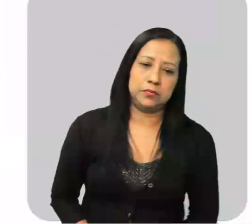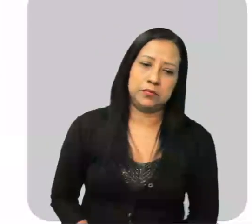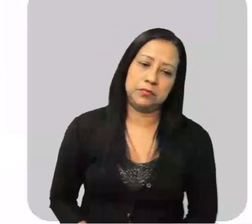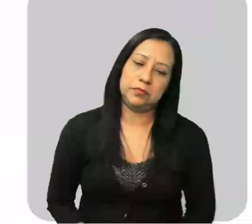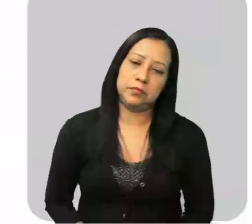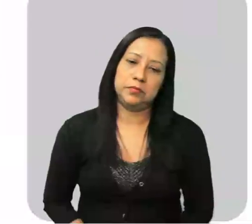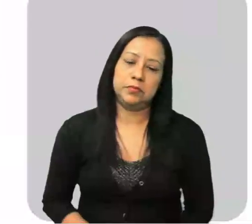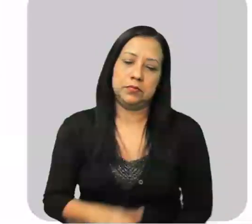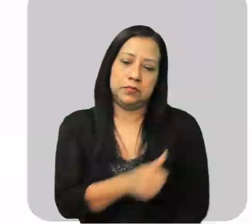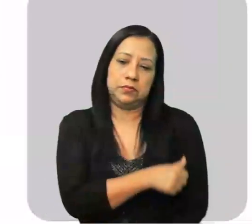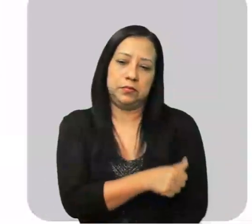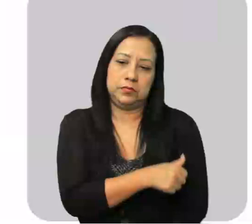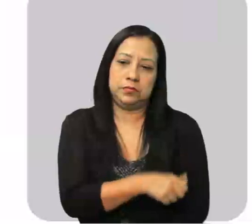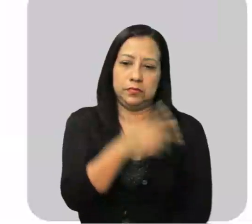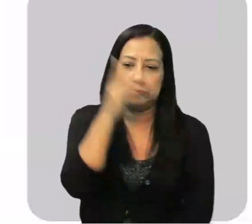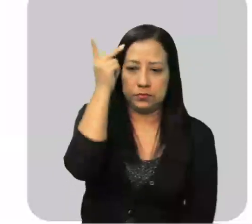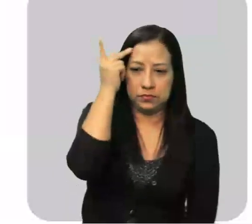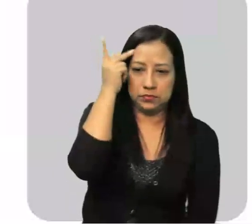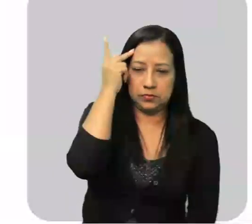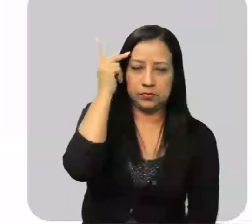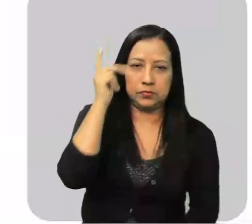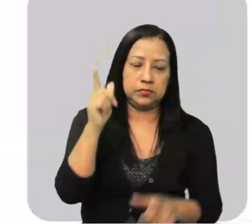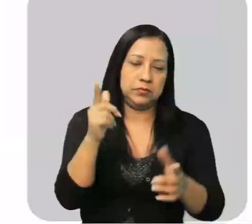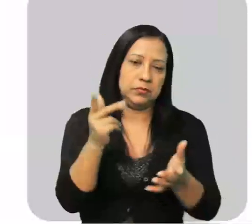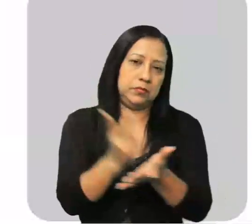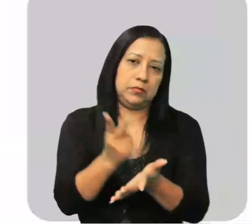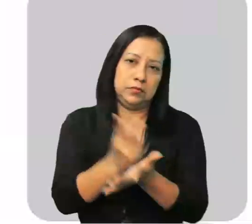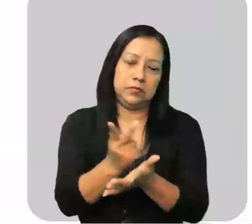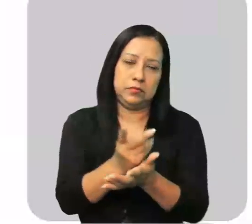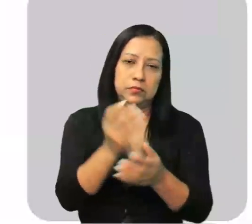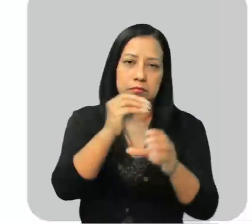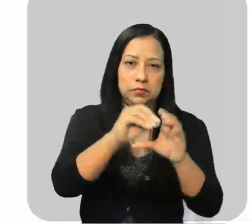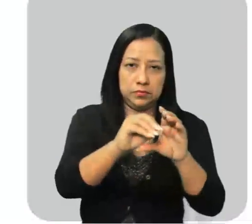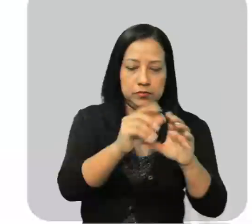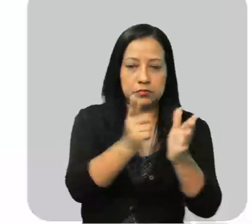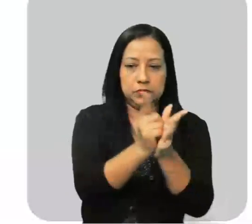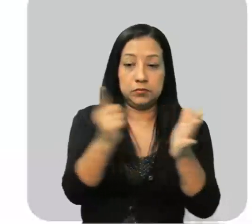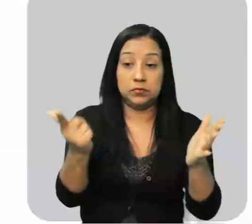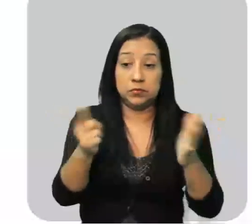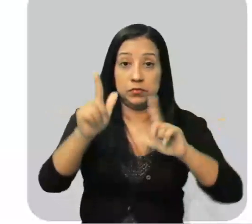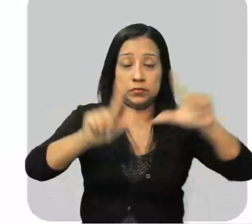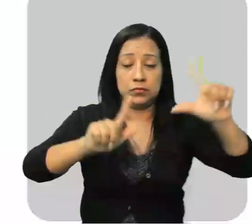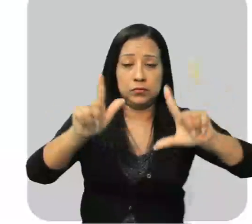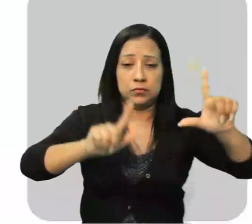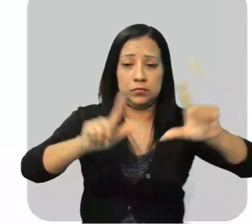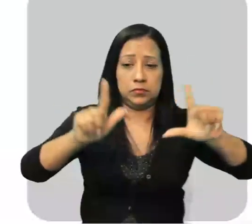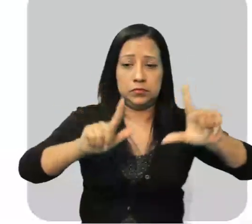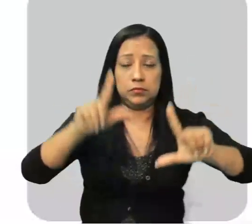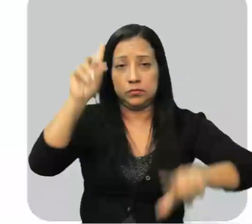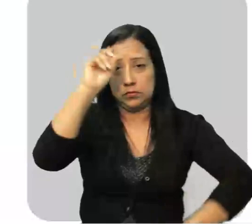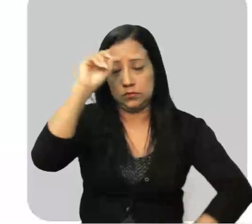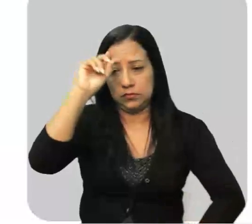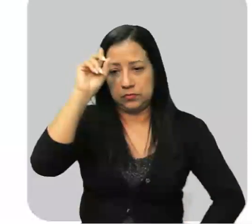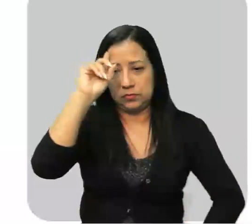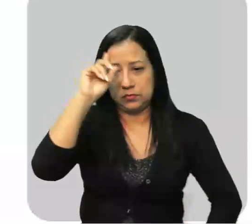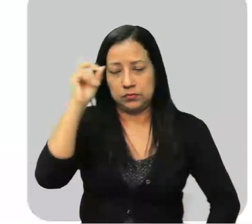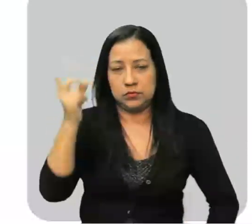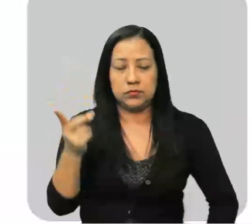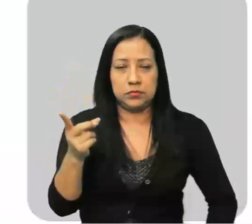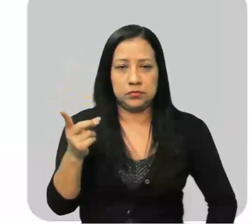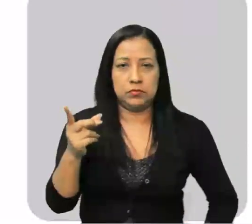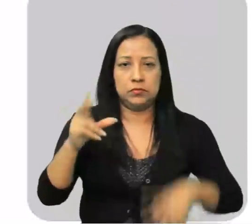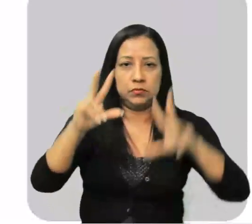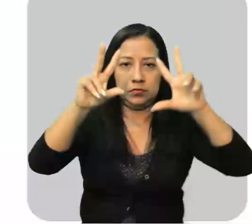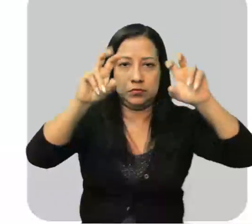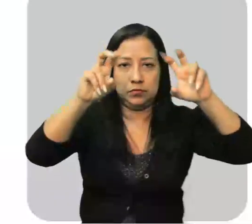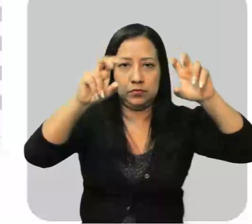importância na hierarquia urbana. Por isso que o Rio e São Paulo sempre estão nos telejornais. Beleza? Vamos